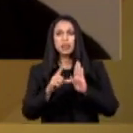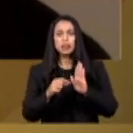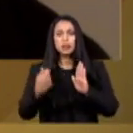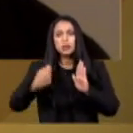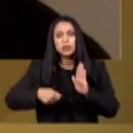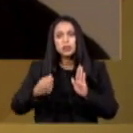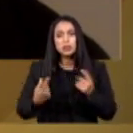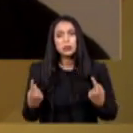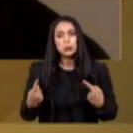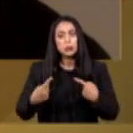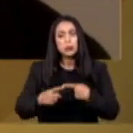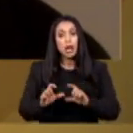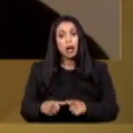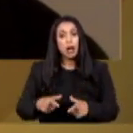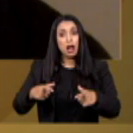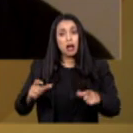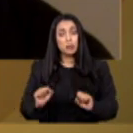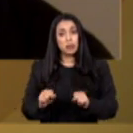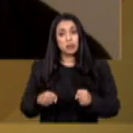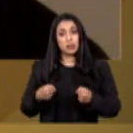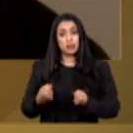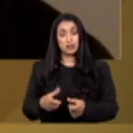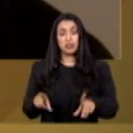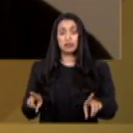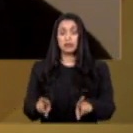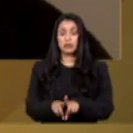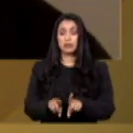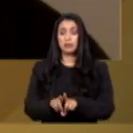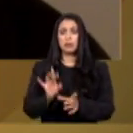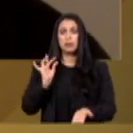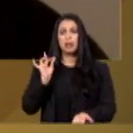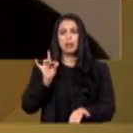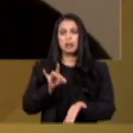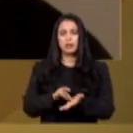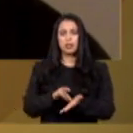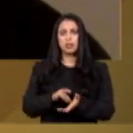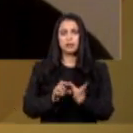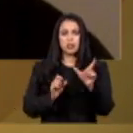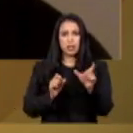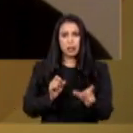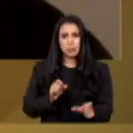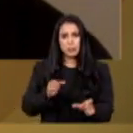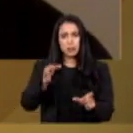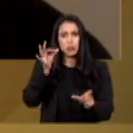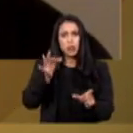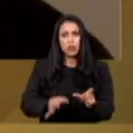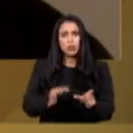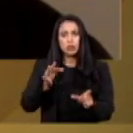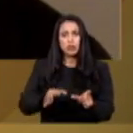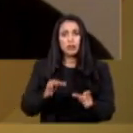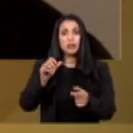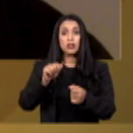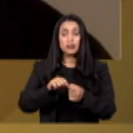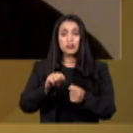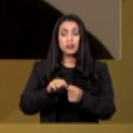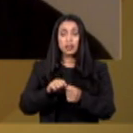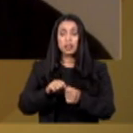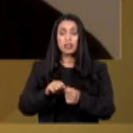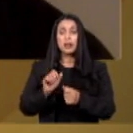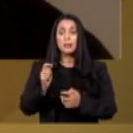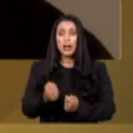a necessidade de contraditório cabeça entende-se retinho se a pessoa jurídica foi criada com o intuito